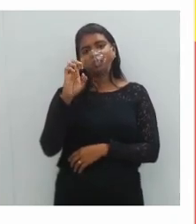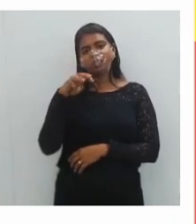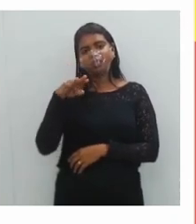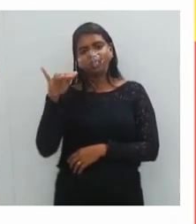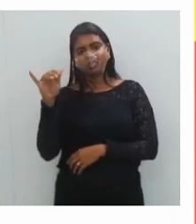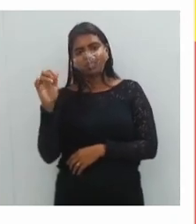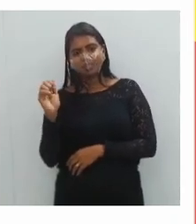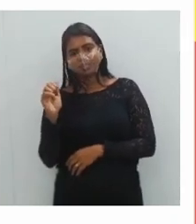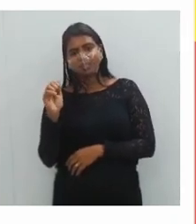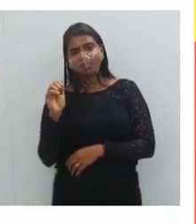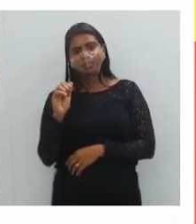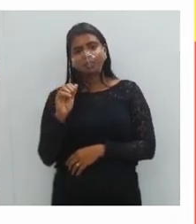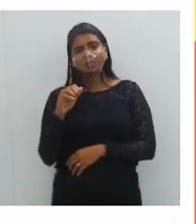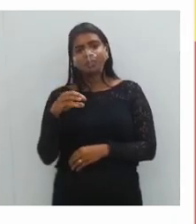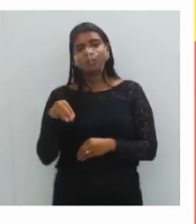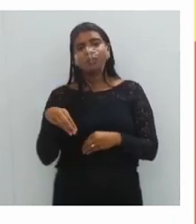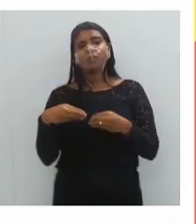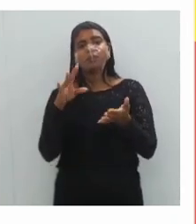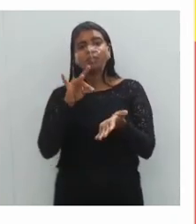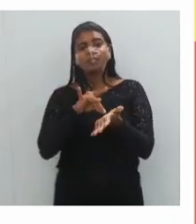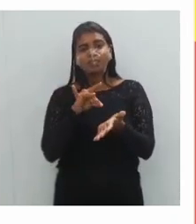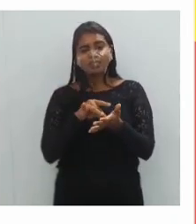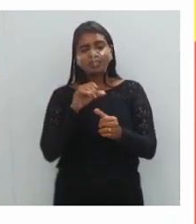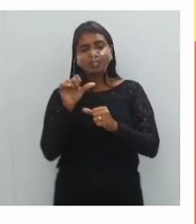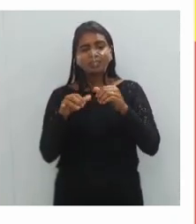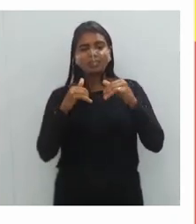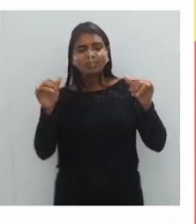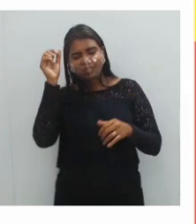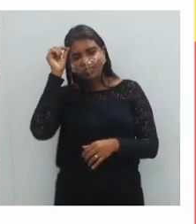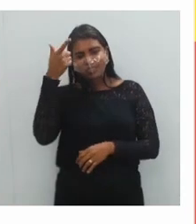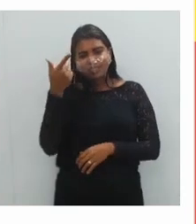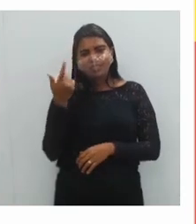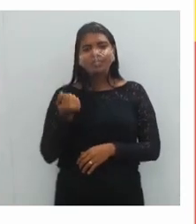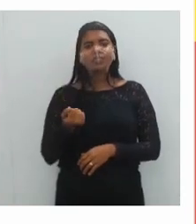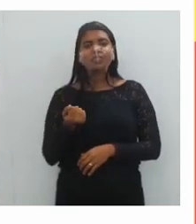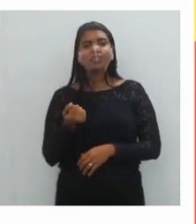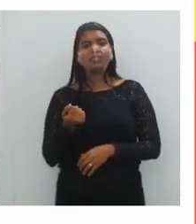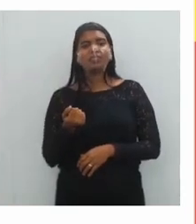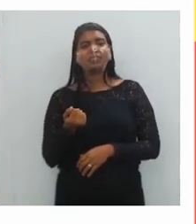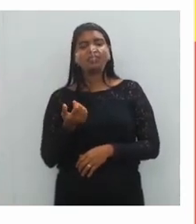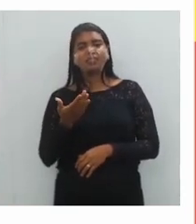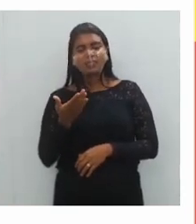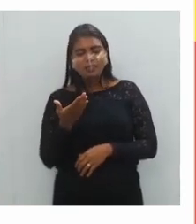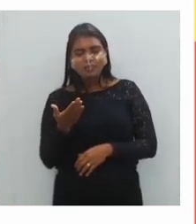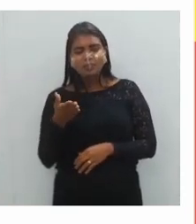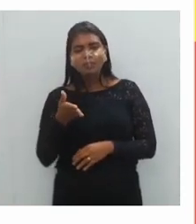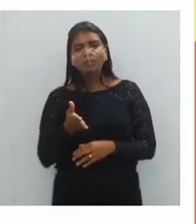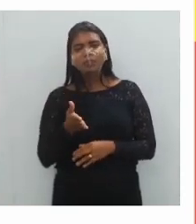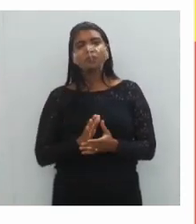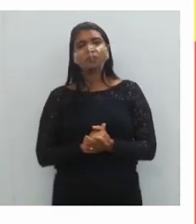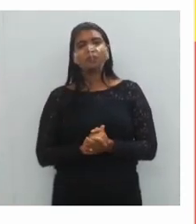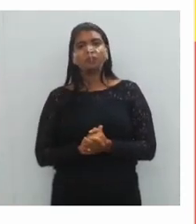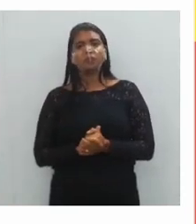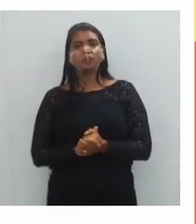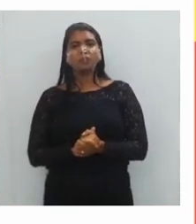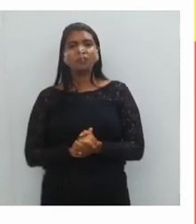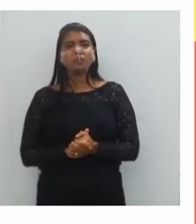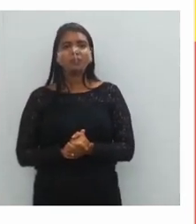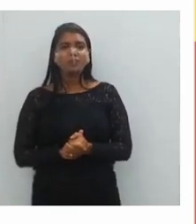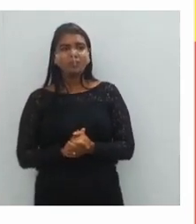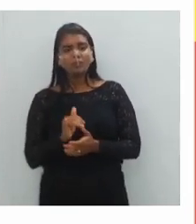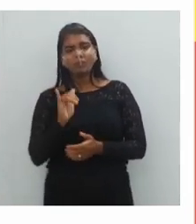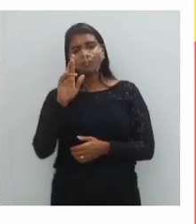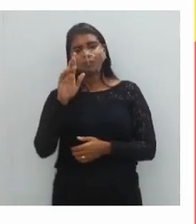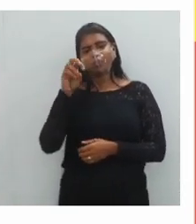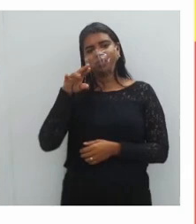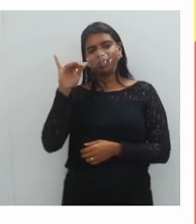da expressão, rede social para transmitir a ideia que pretende veicular. Recorre à